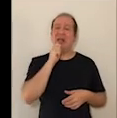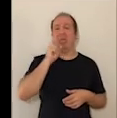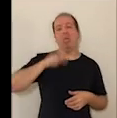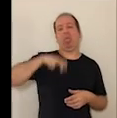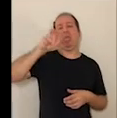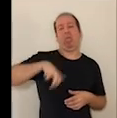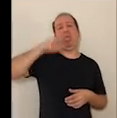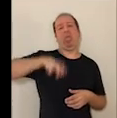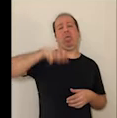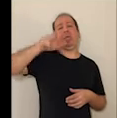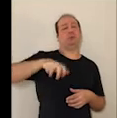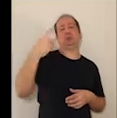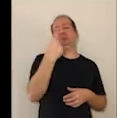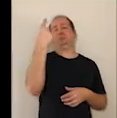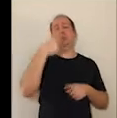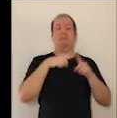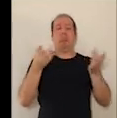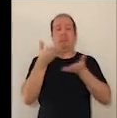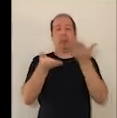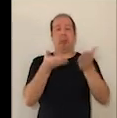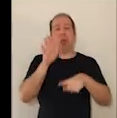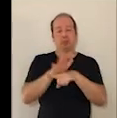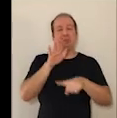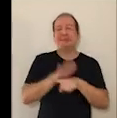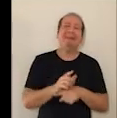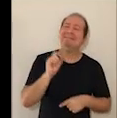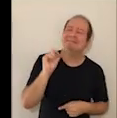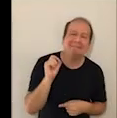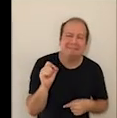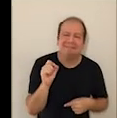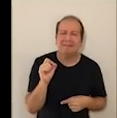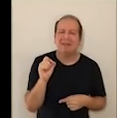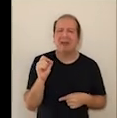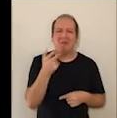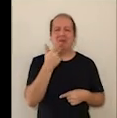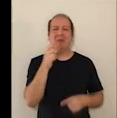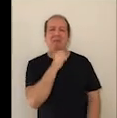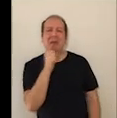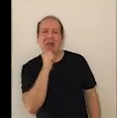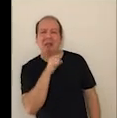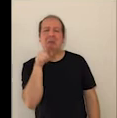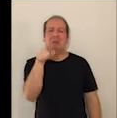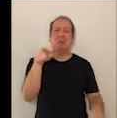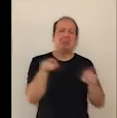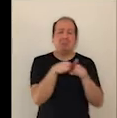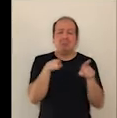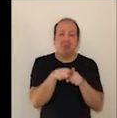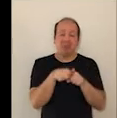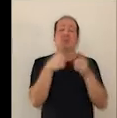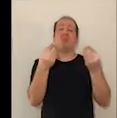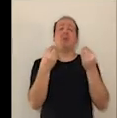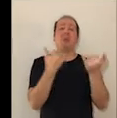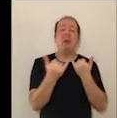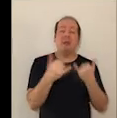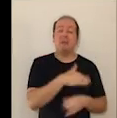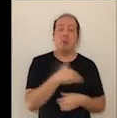a escada sozinho, mas seu criado está ajudando. Que quer esse maldito usurário? Esse agiota com meio corpo dentro